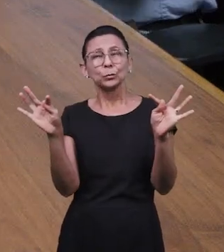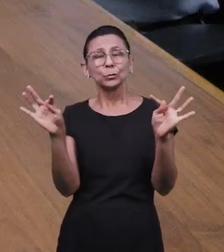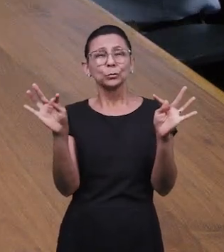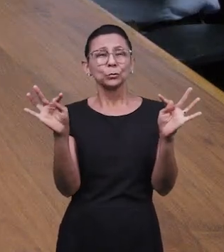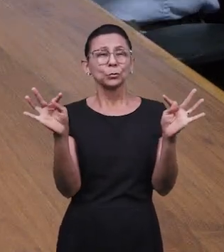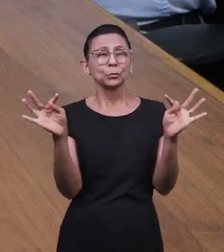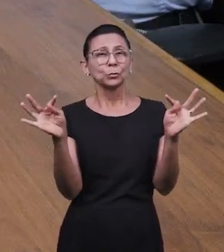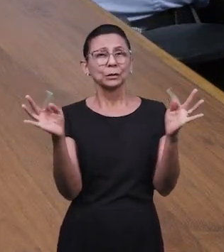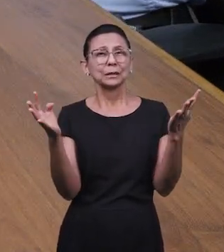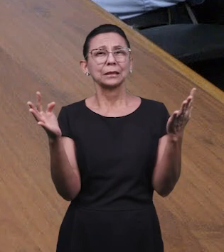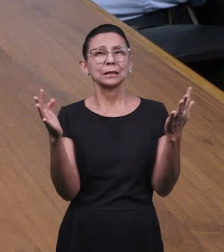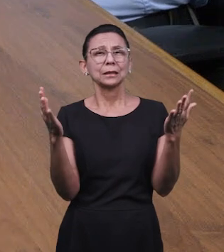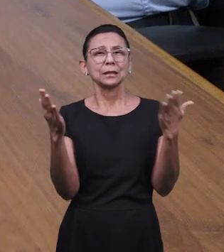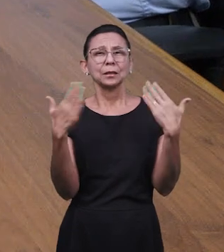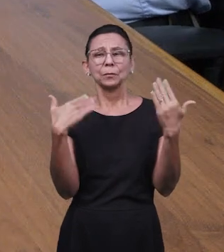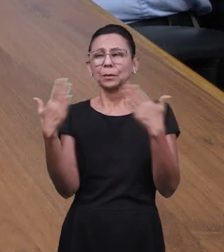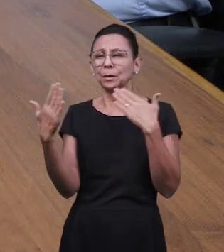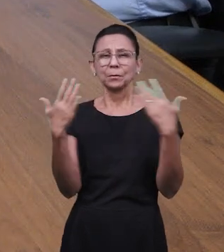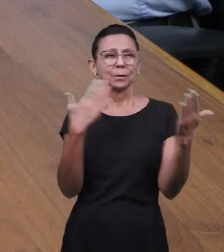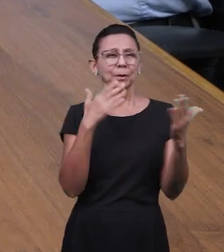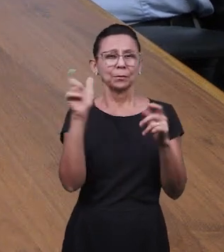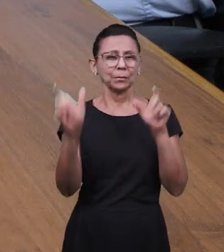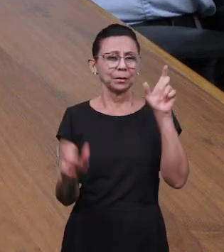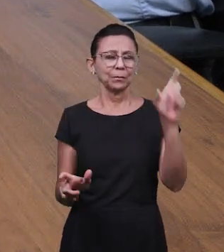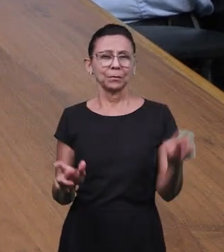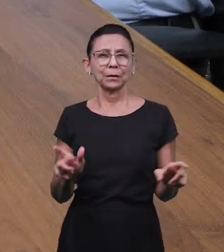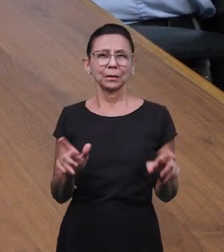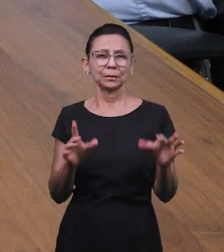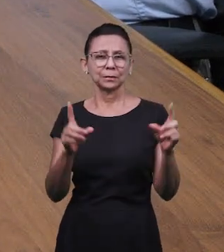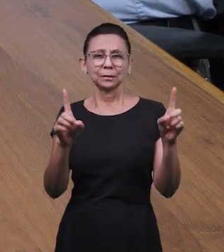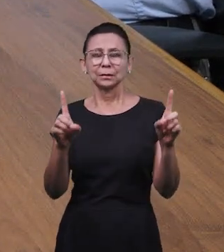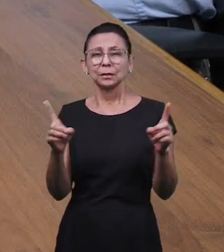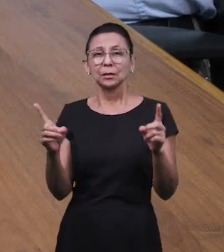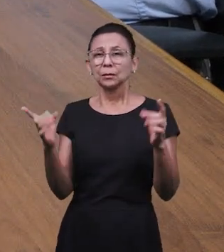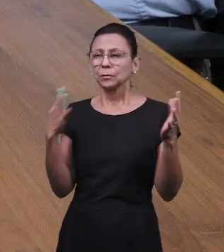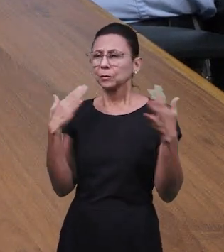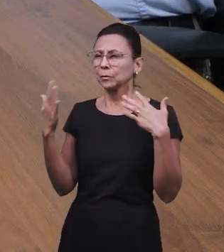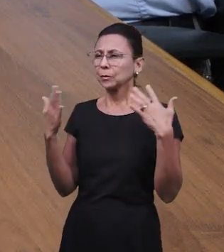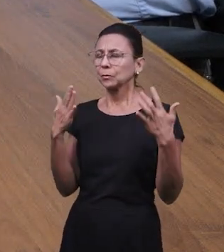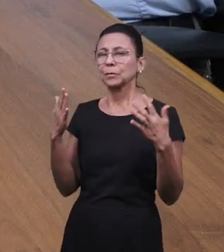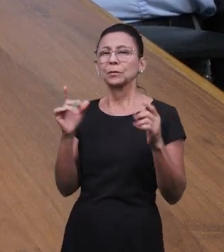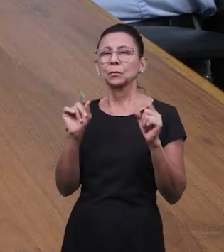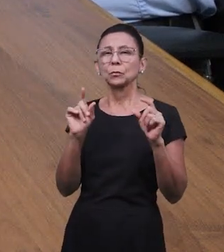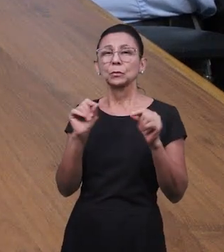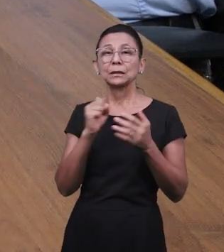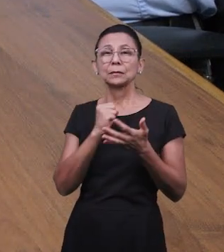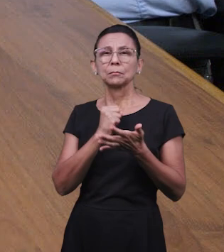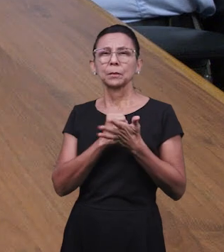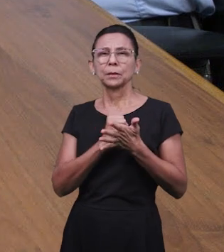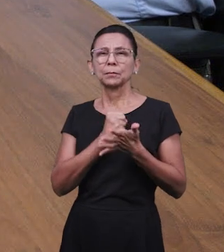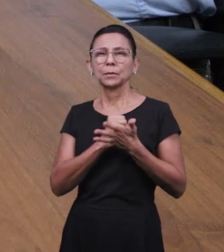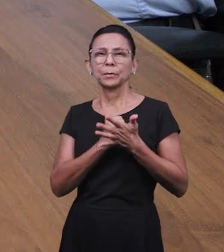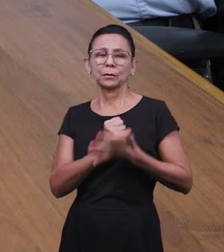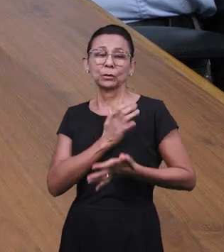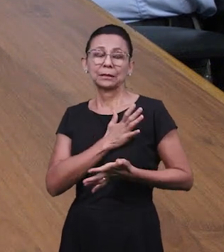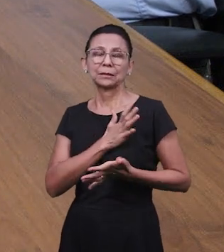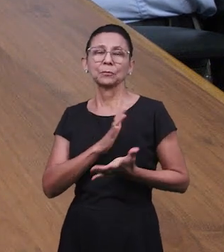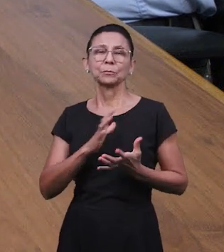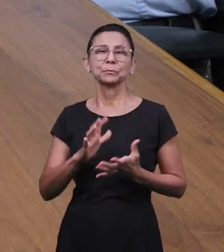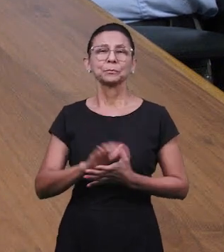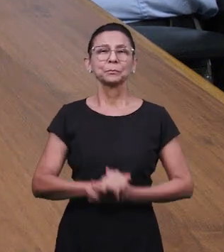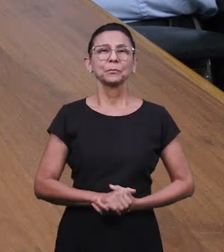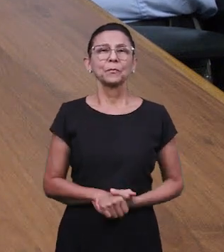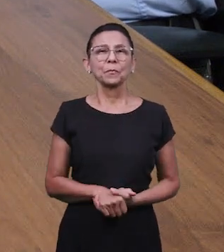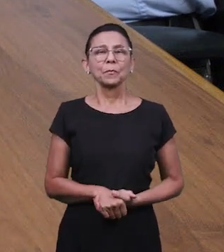ao caminhar com Jesus, ao falar com Ele, ao ouvir a sua voz. O que esta experiência, a experiência dos apóstolos,